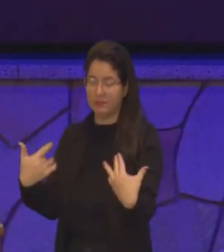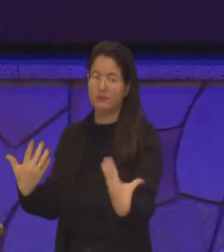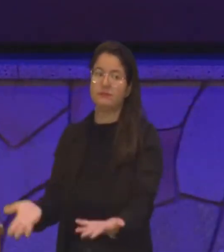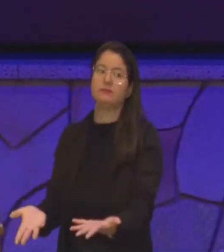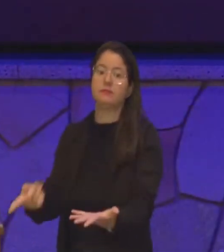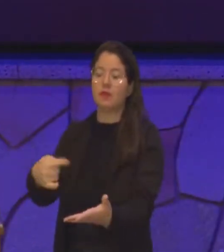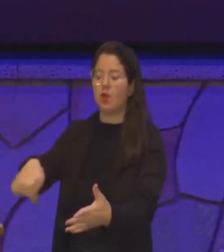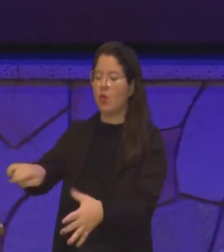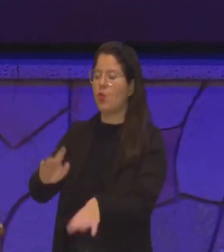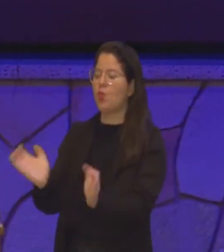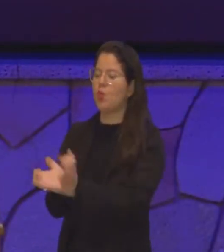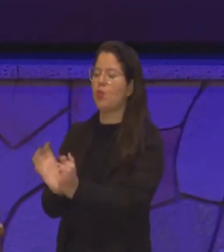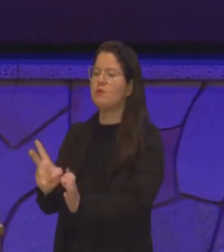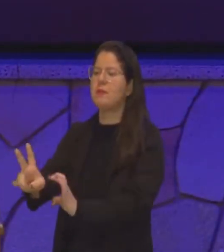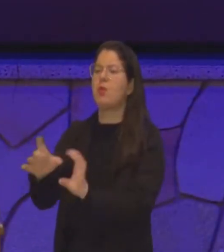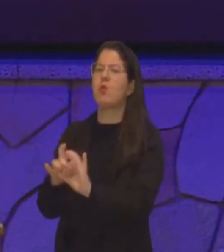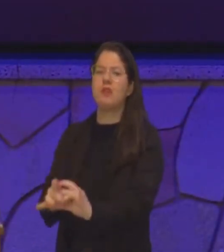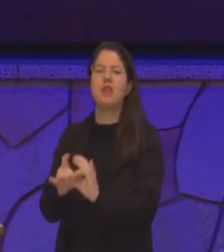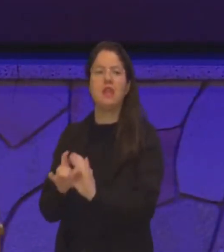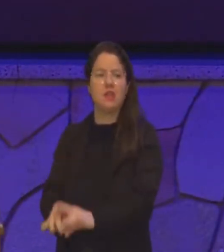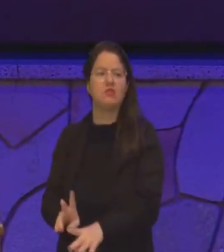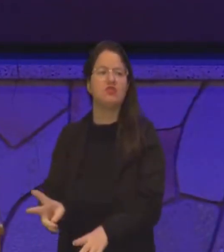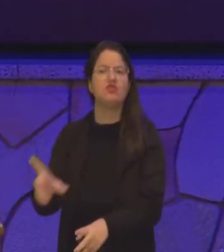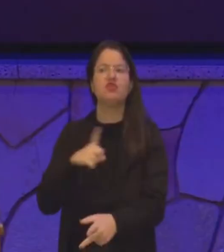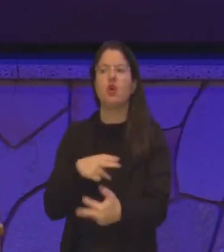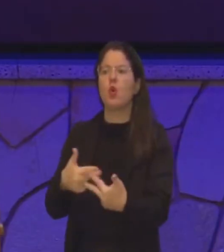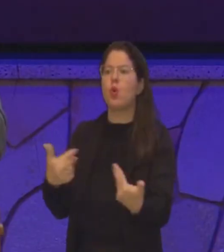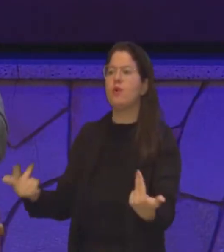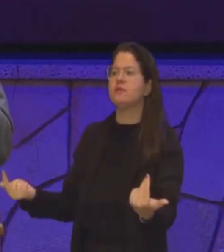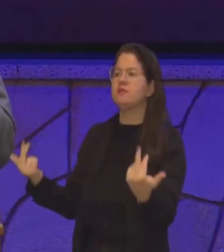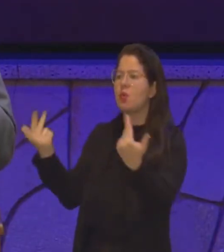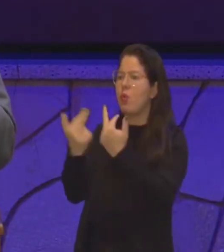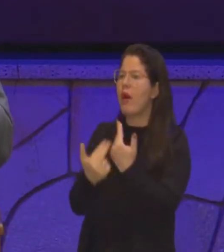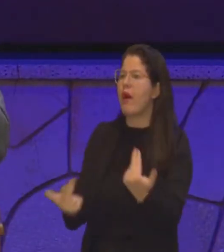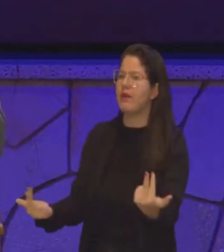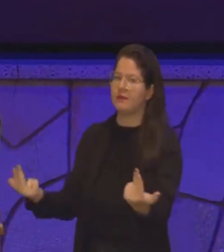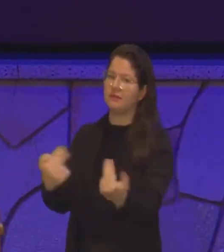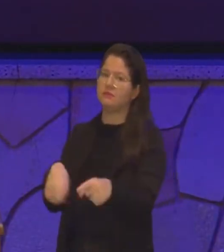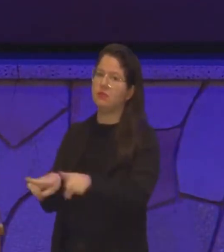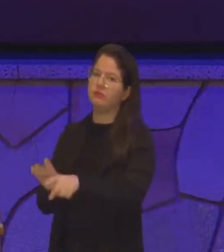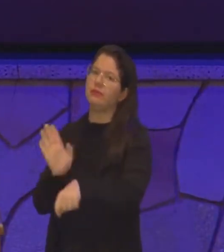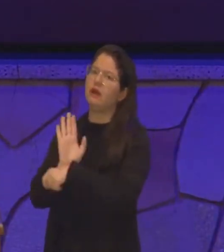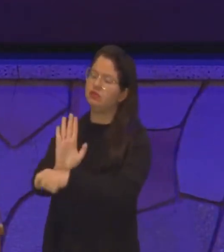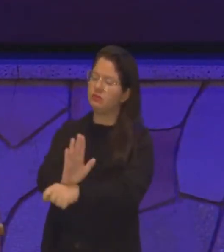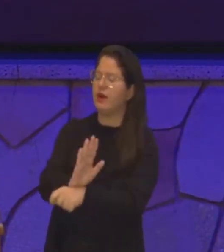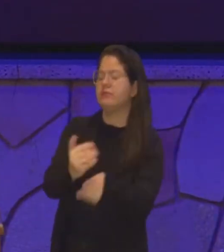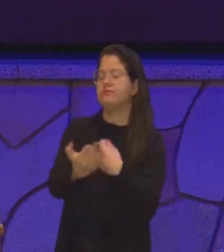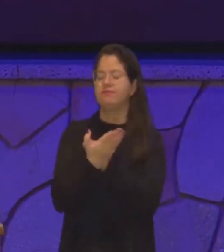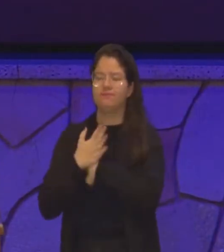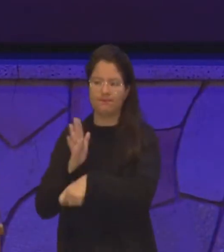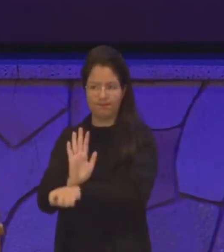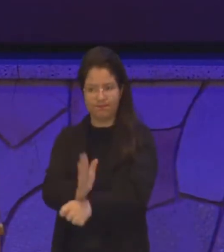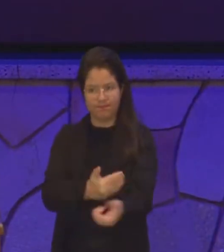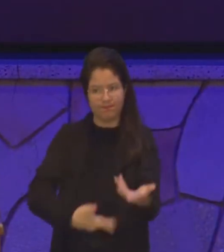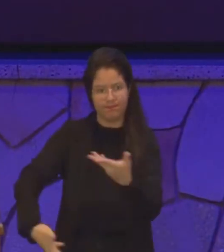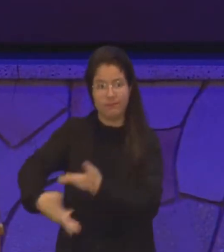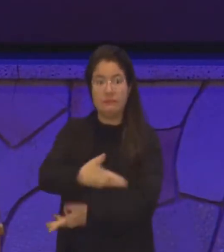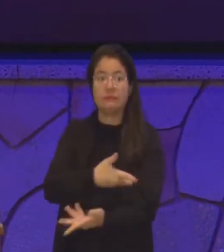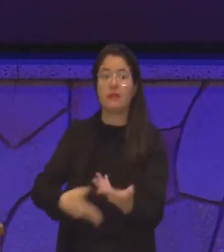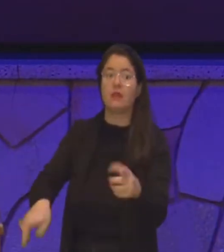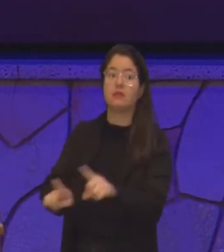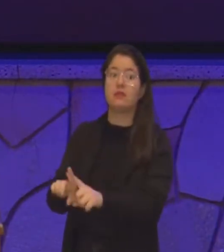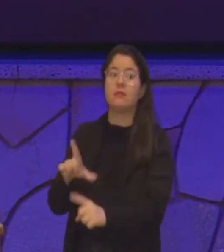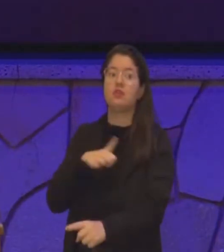mantinham unidos, eles tinham coisas em comuns, contribuíam uns com os outros, e havia